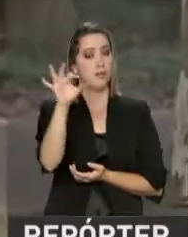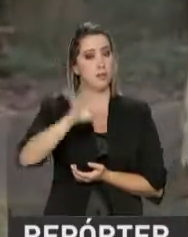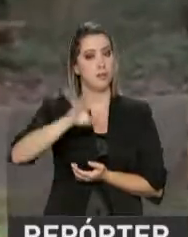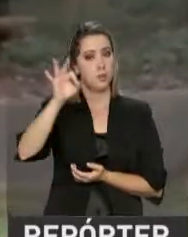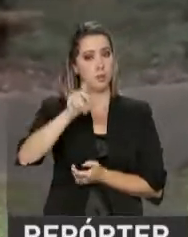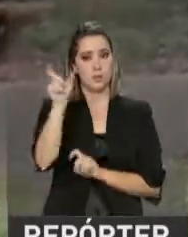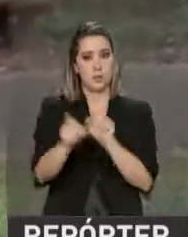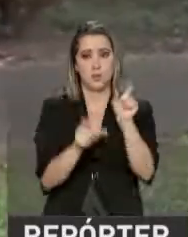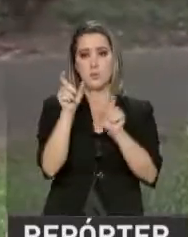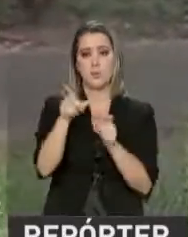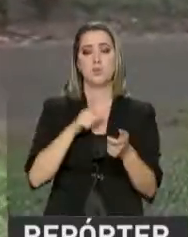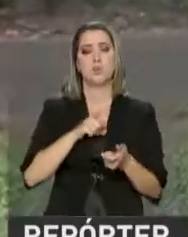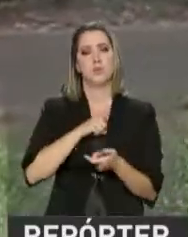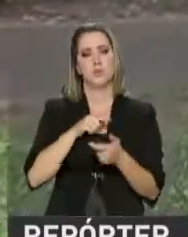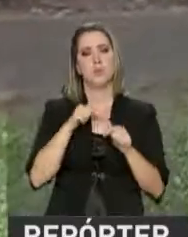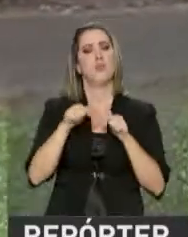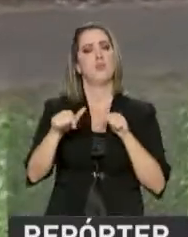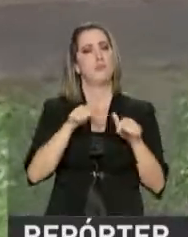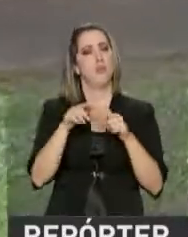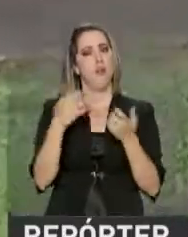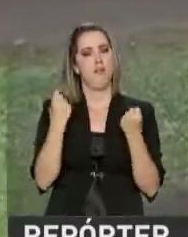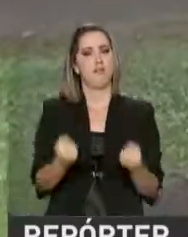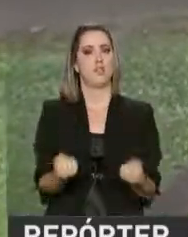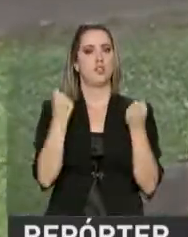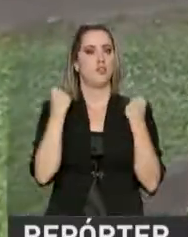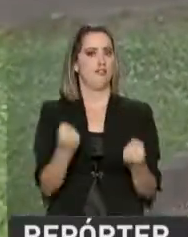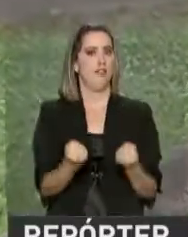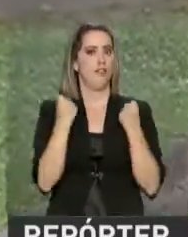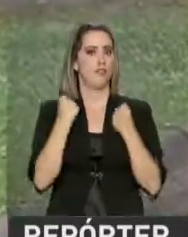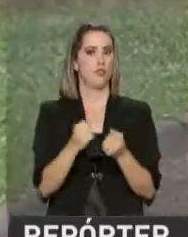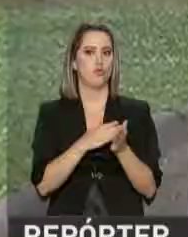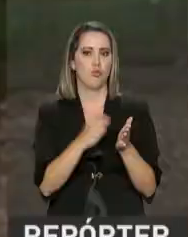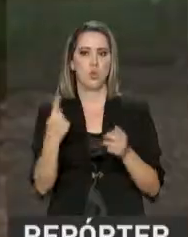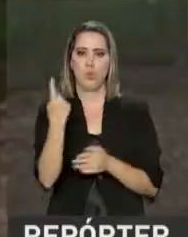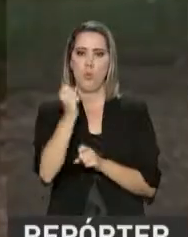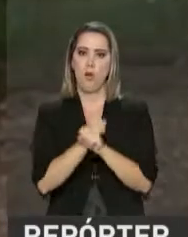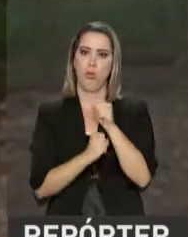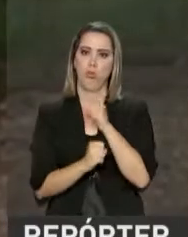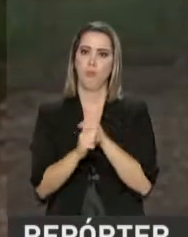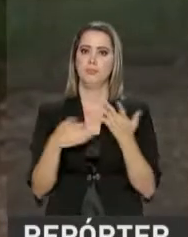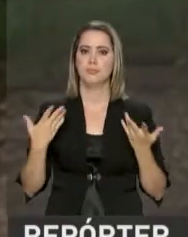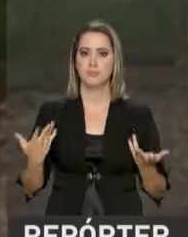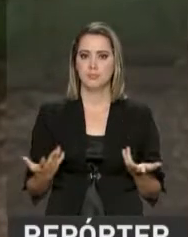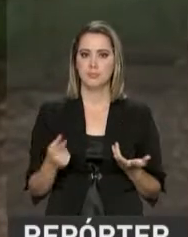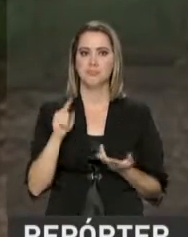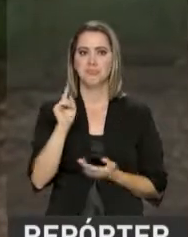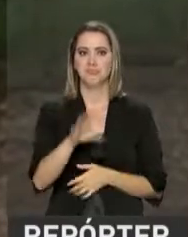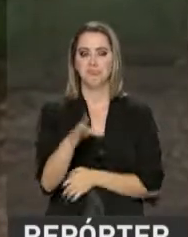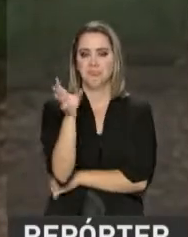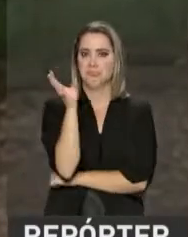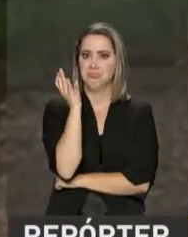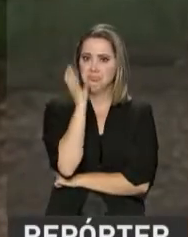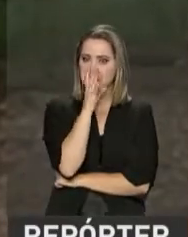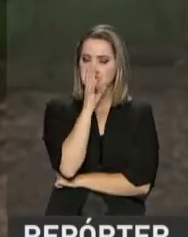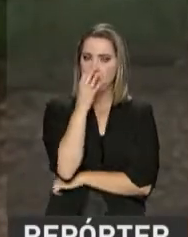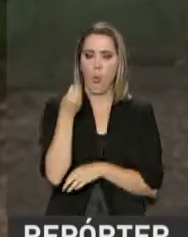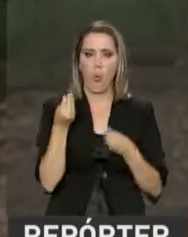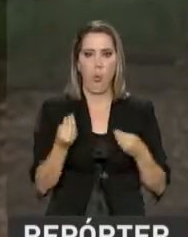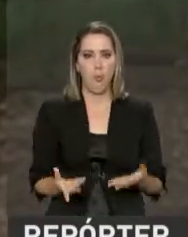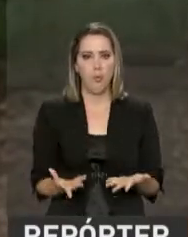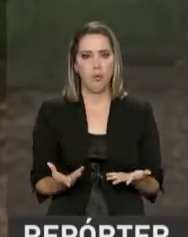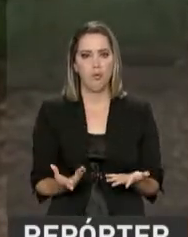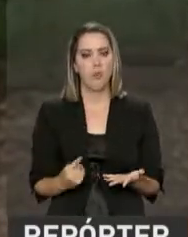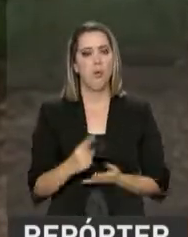entrevistados afirmaram ter praticado algum exercício durante o período de um ano. É bem alarmante, eu acho, na verdade, né?